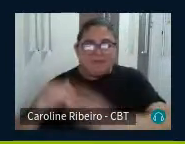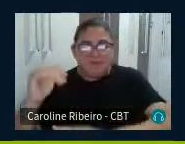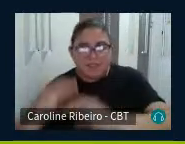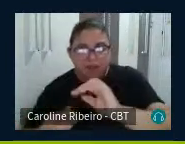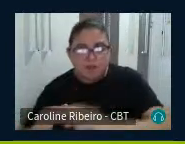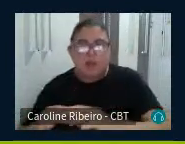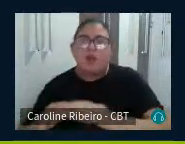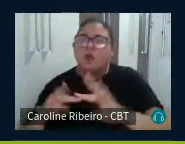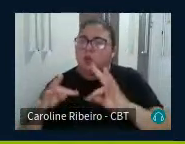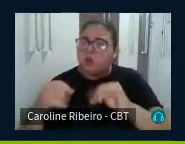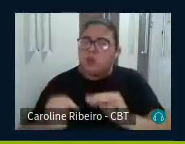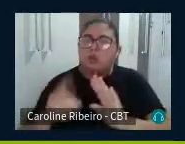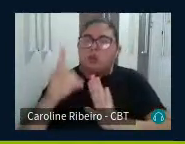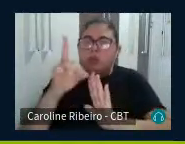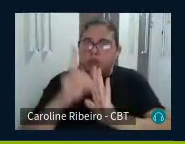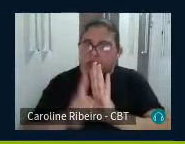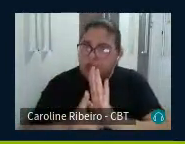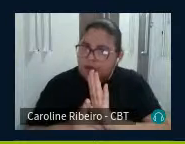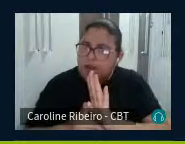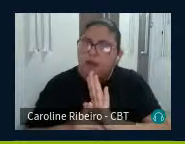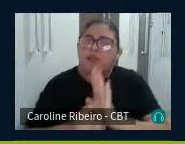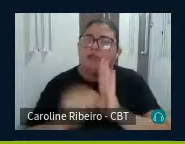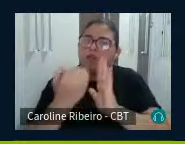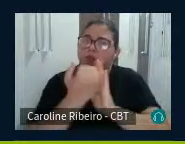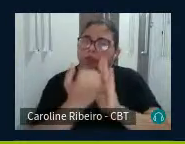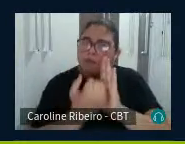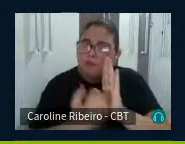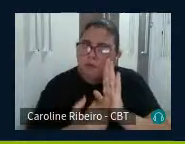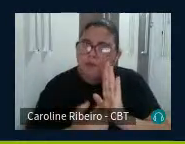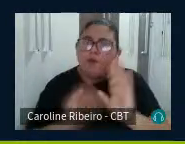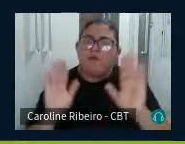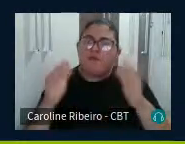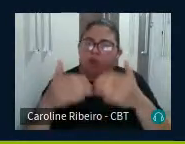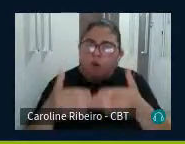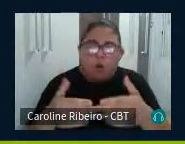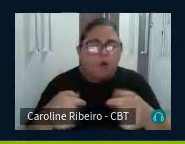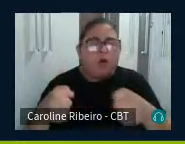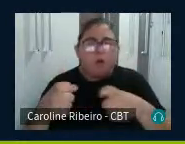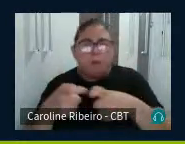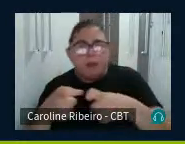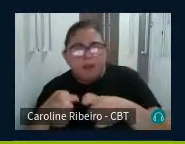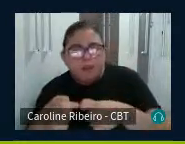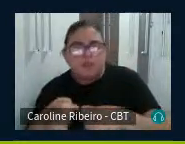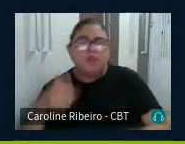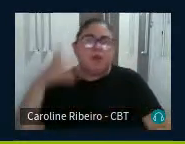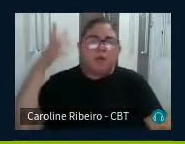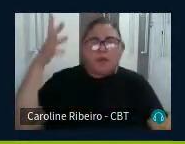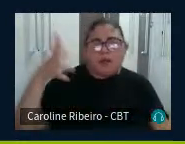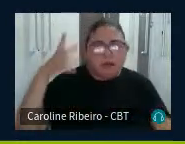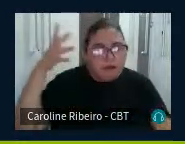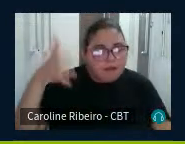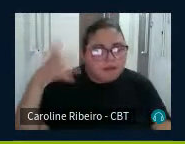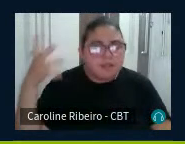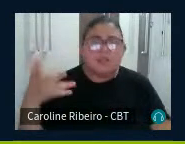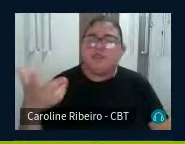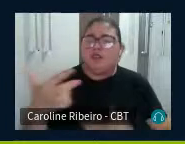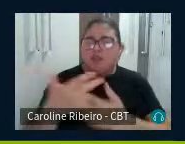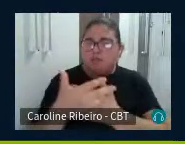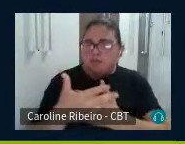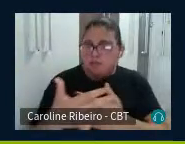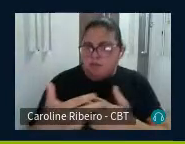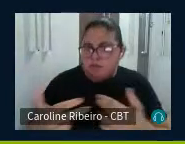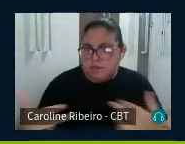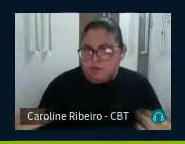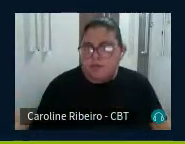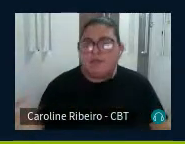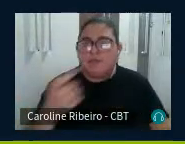os direitos ali garantidos, né, em fóruns, médicos, palestras, né, a gente continua